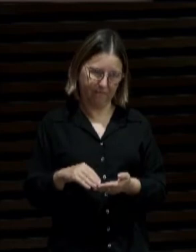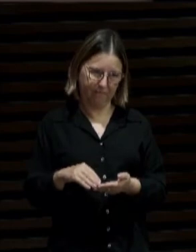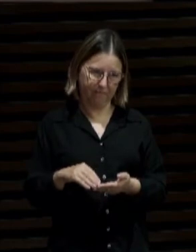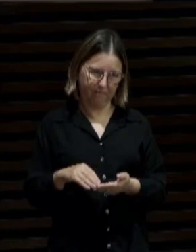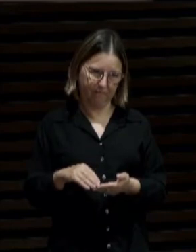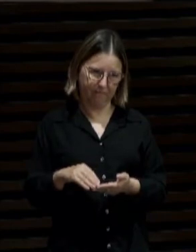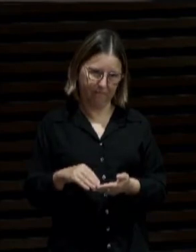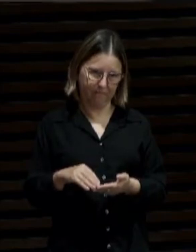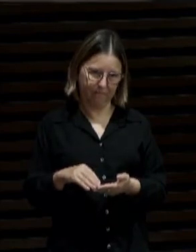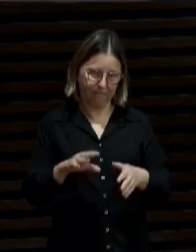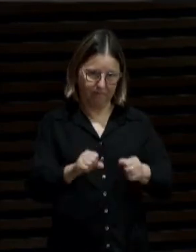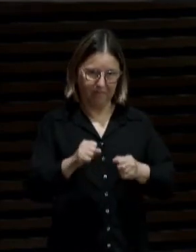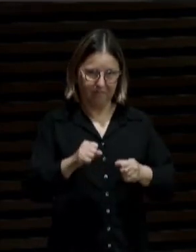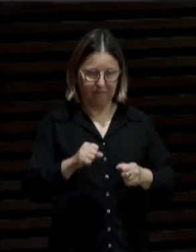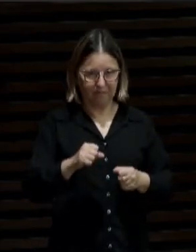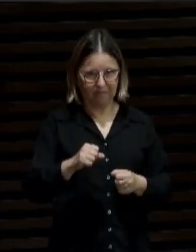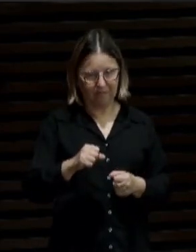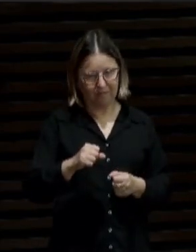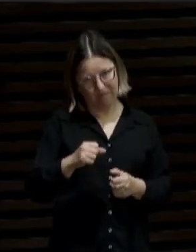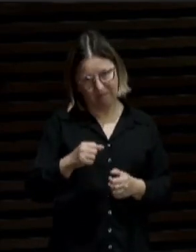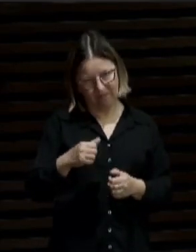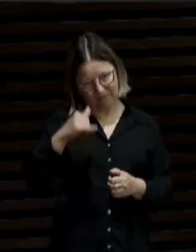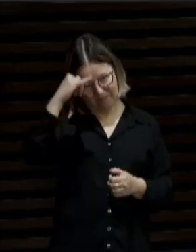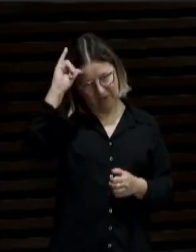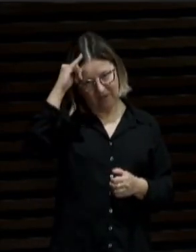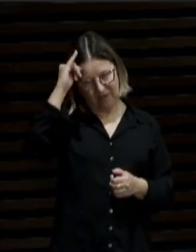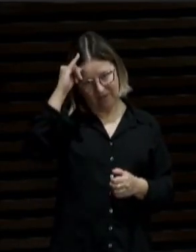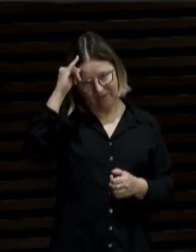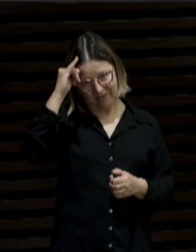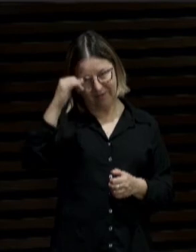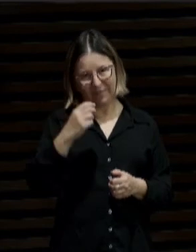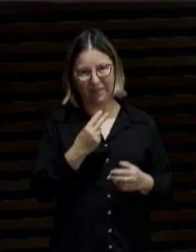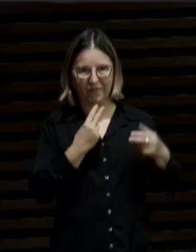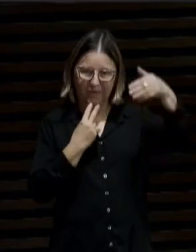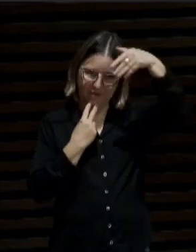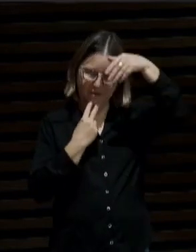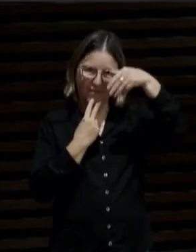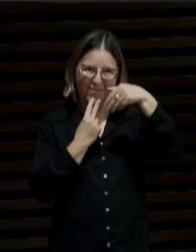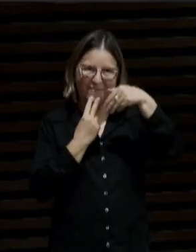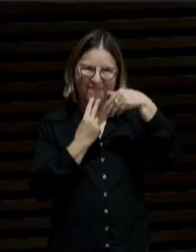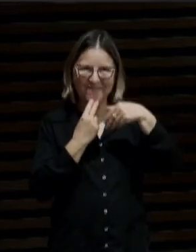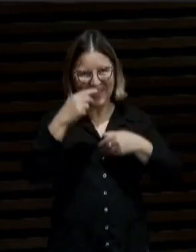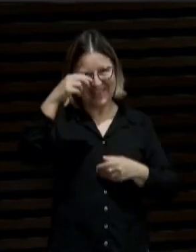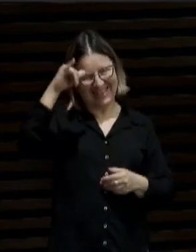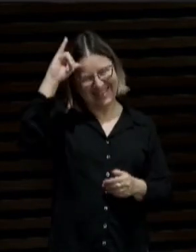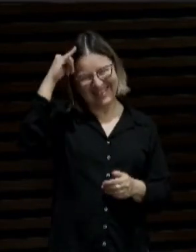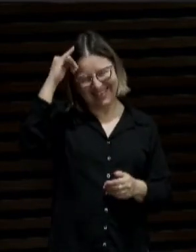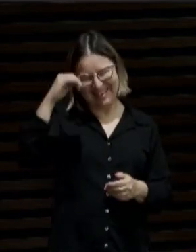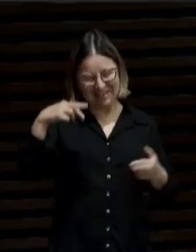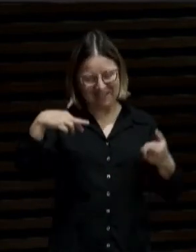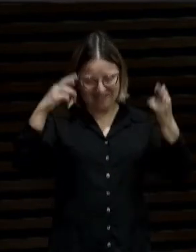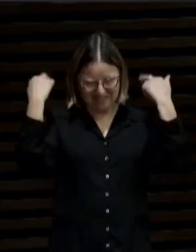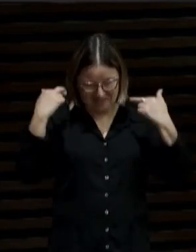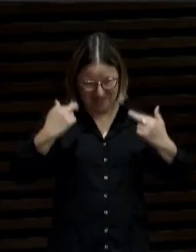toma-me uma novilha, uma cabra e um cordeiro, cada qual de 3 anos, uma rola e um pombinho. Ele, tomando todos esses